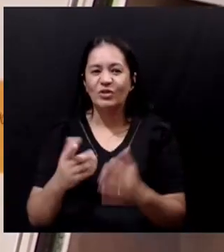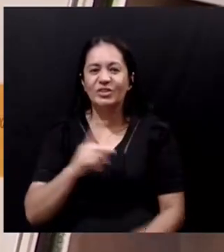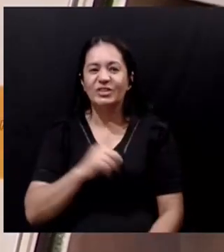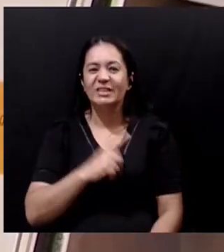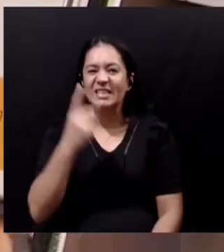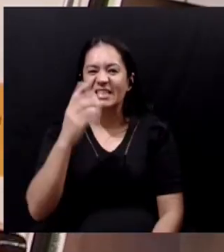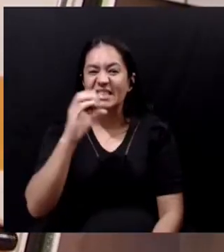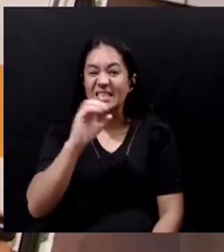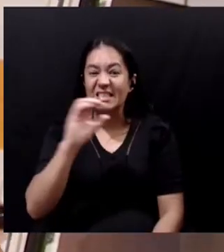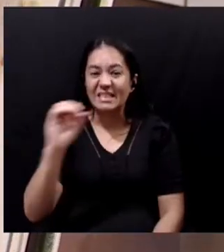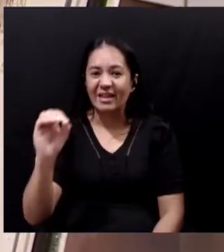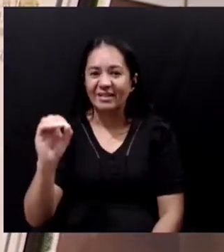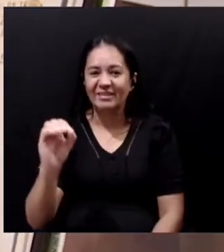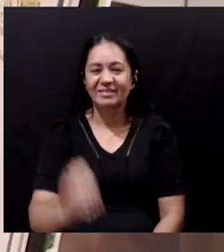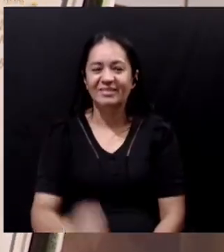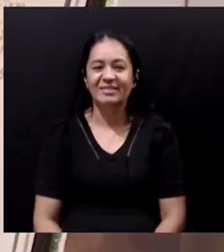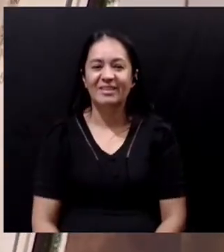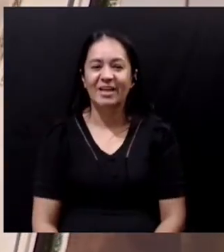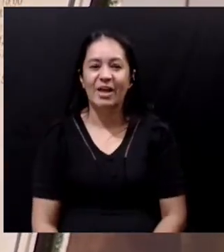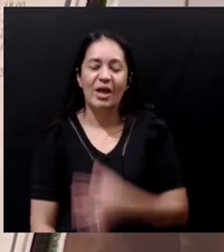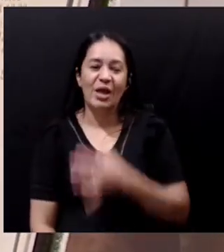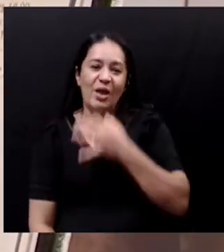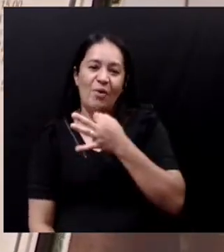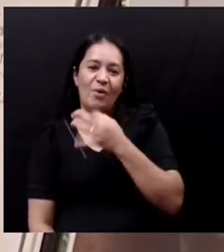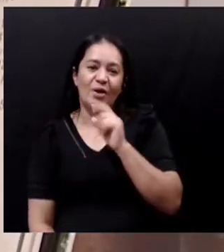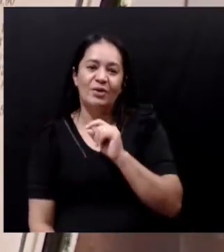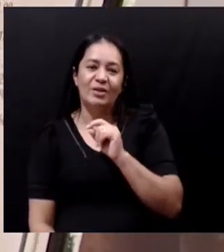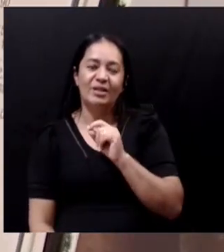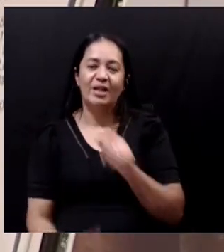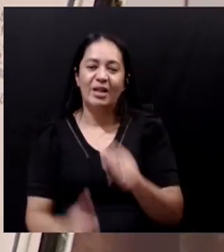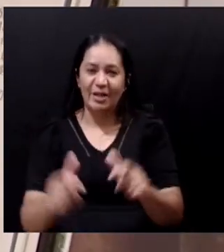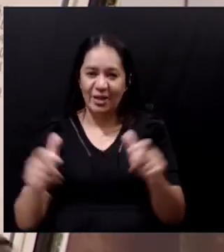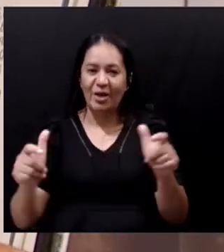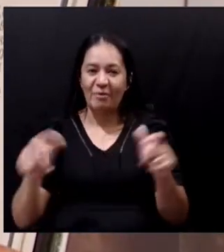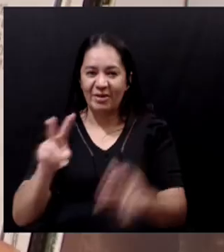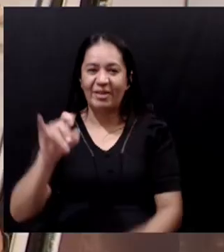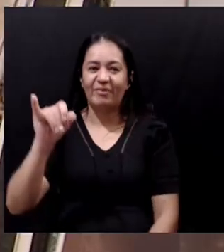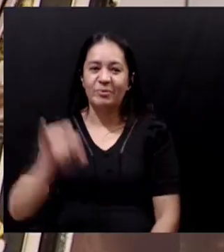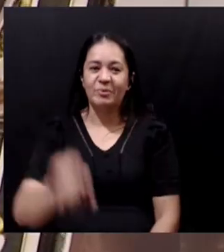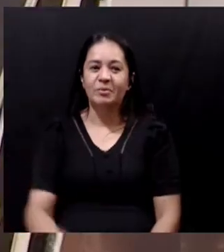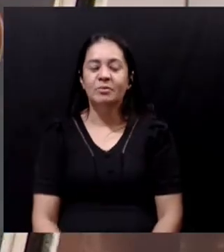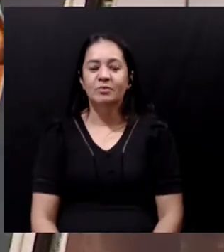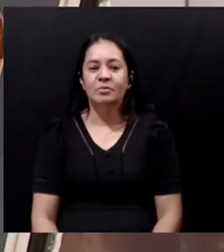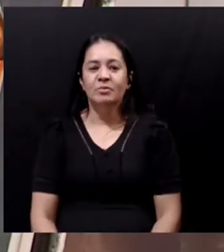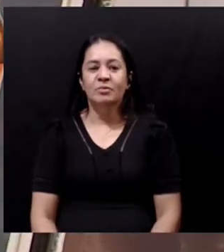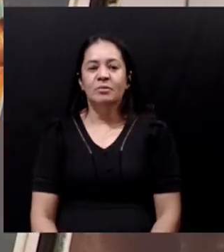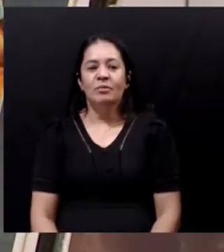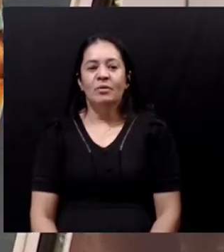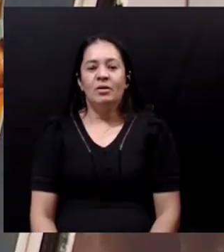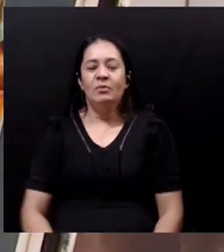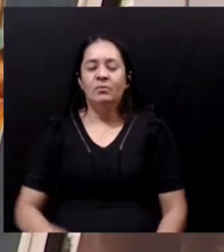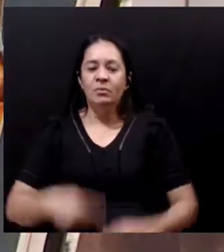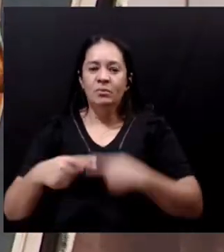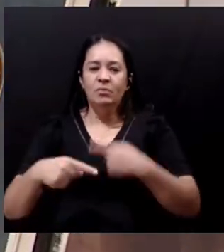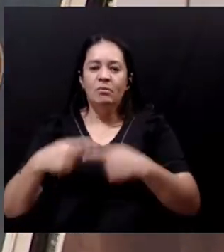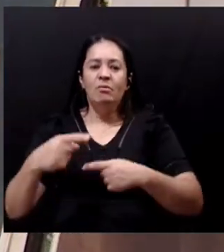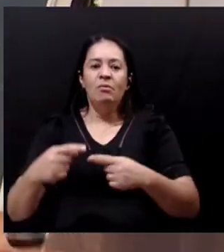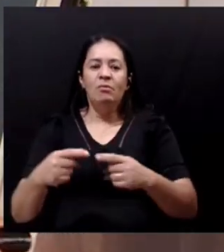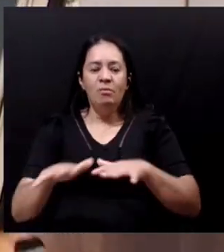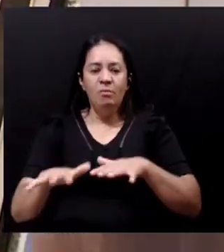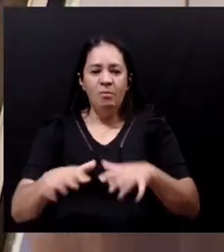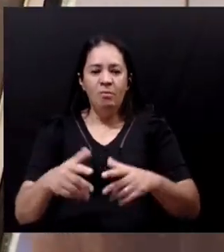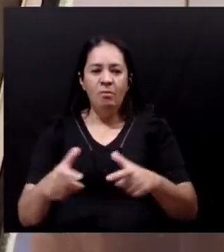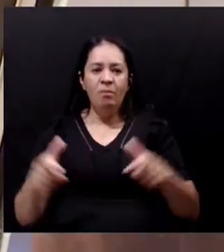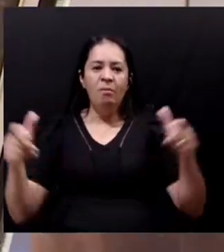E acredito que vai aumentar mais. E, consequentemente, aumenta o movimento, né? O nosso